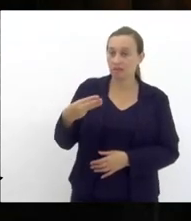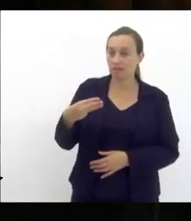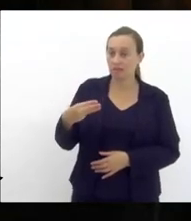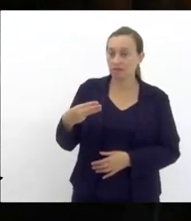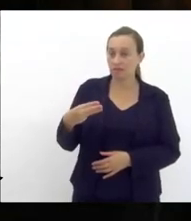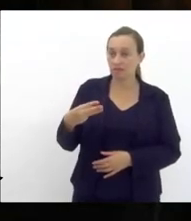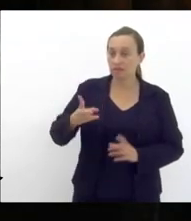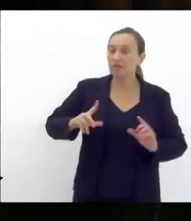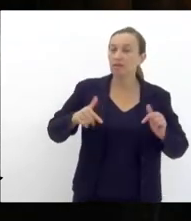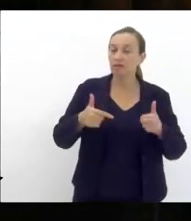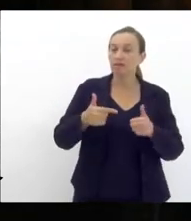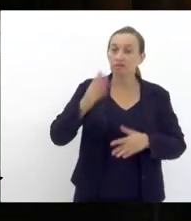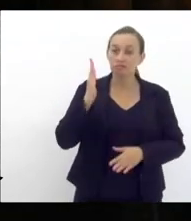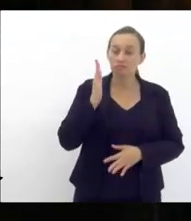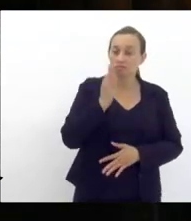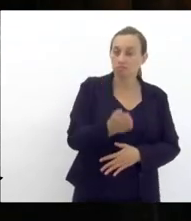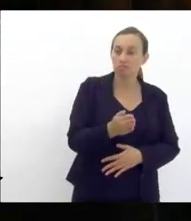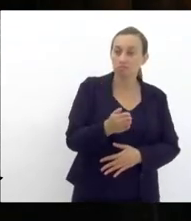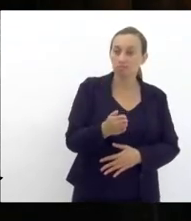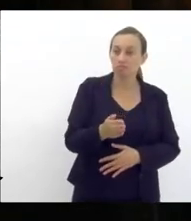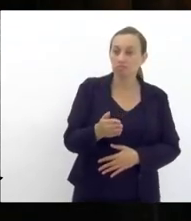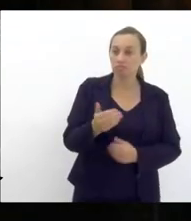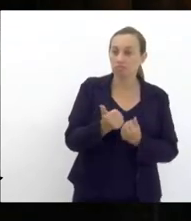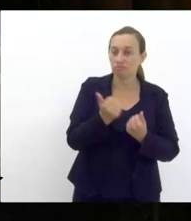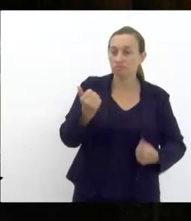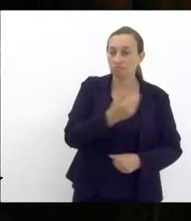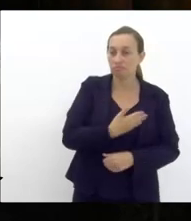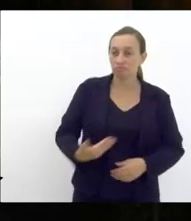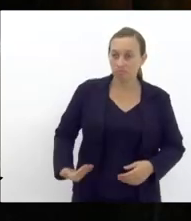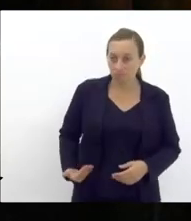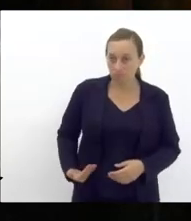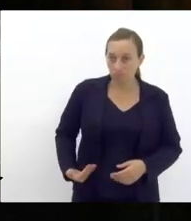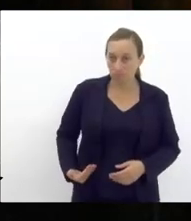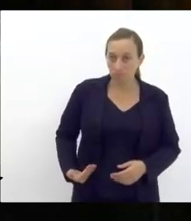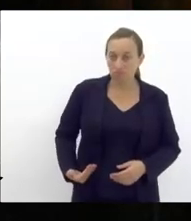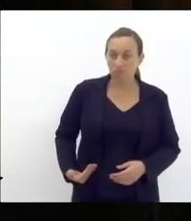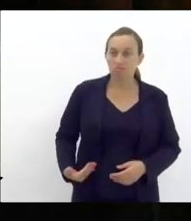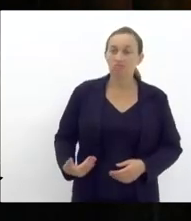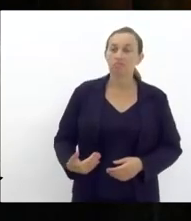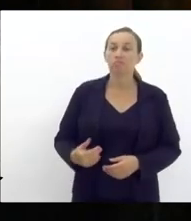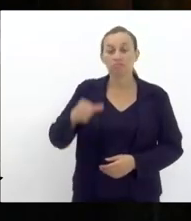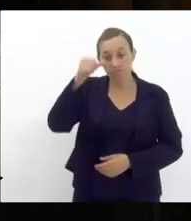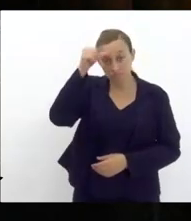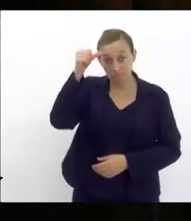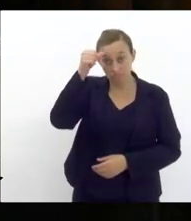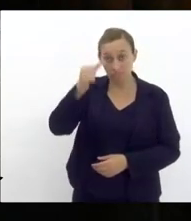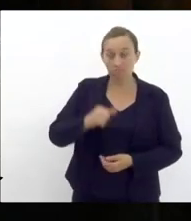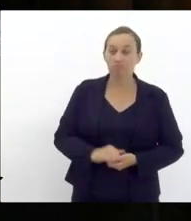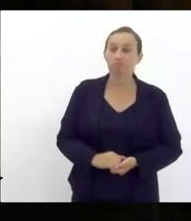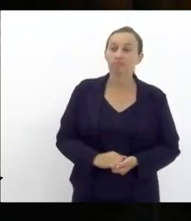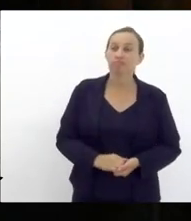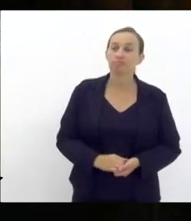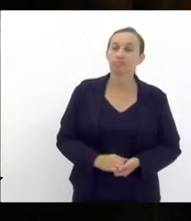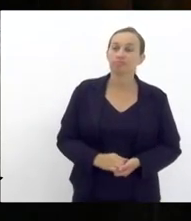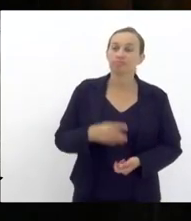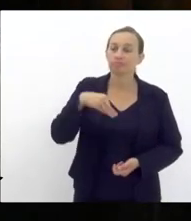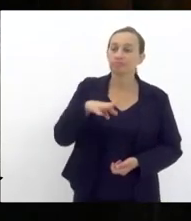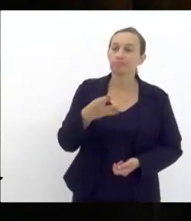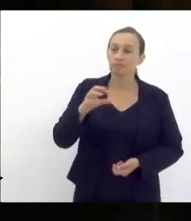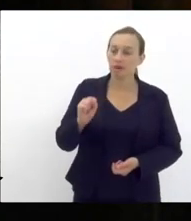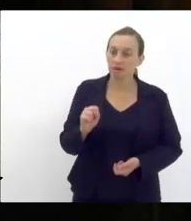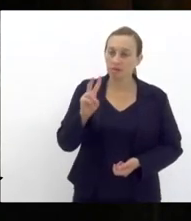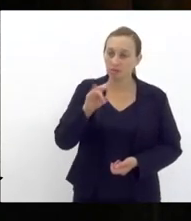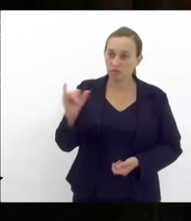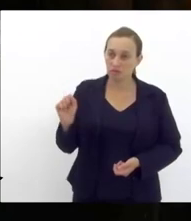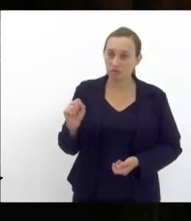diretamente ao vice-governador então vice-governador Cláudio Castro e o Marcos Vinícius